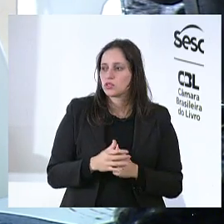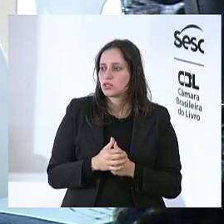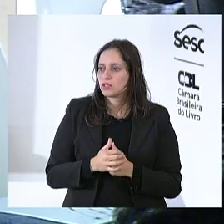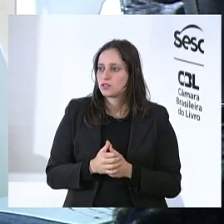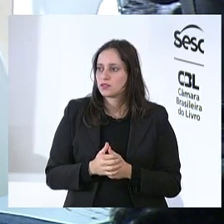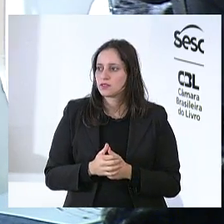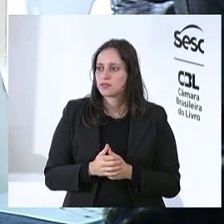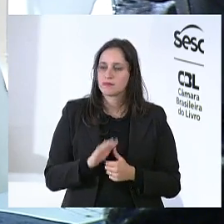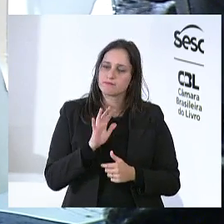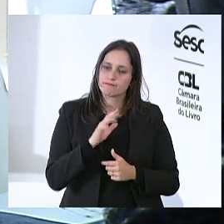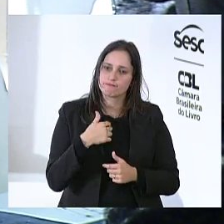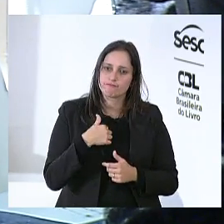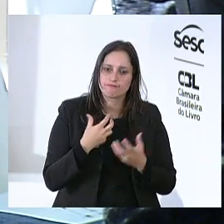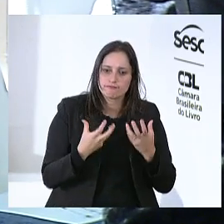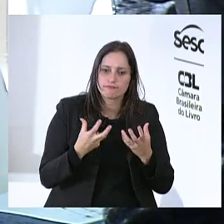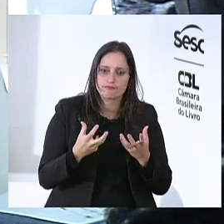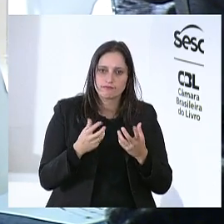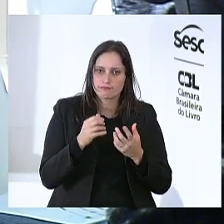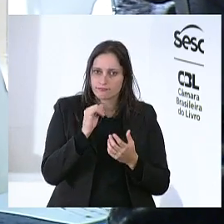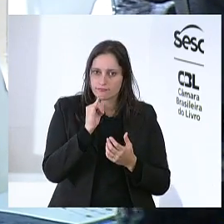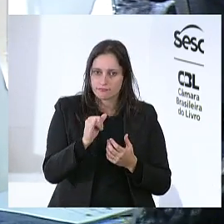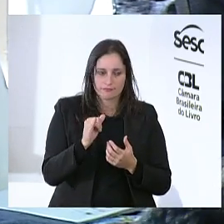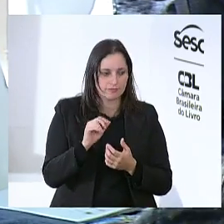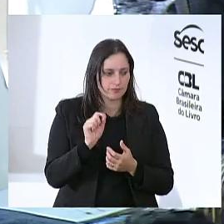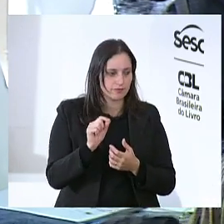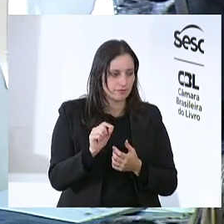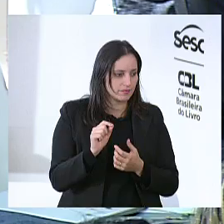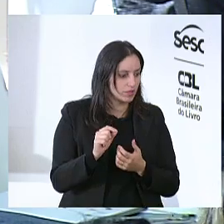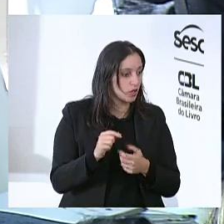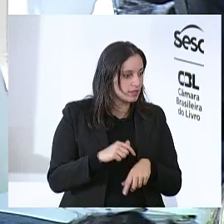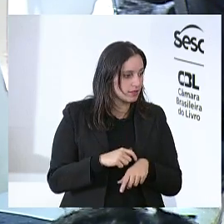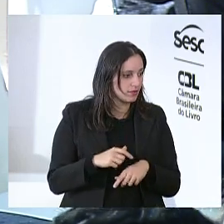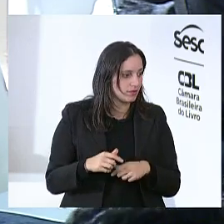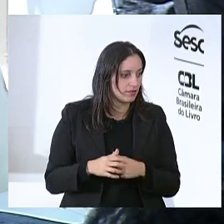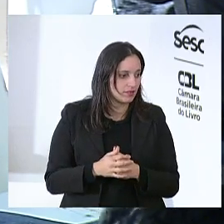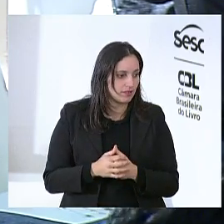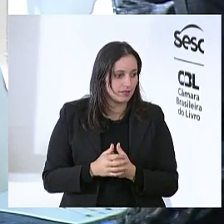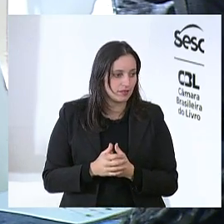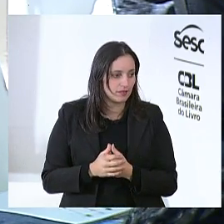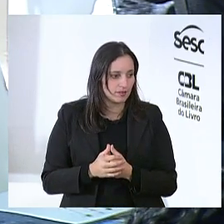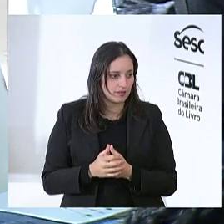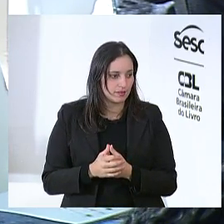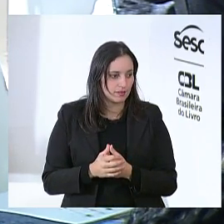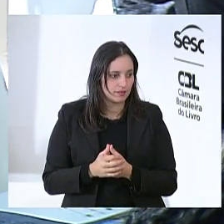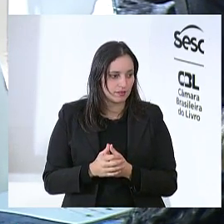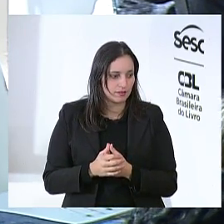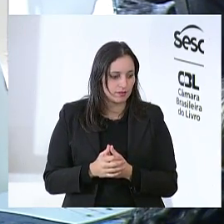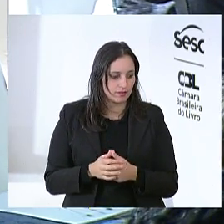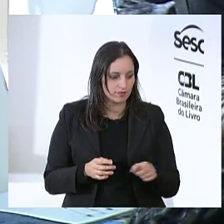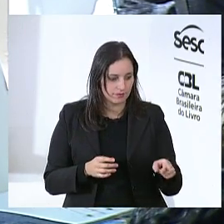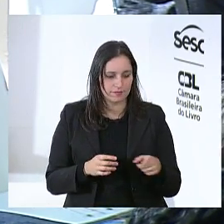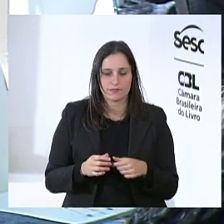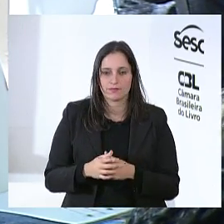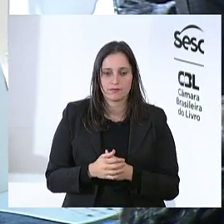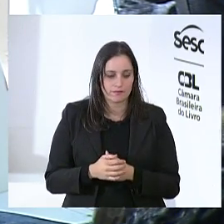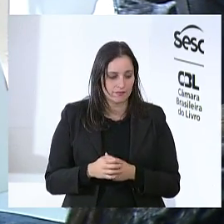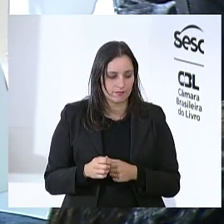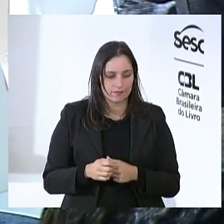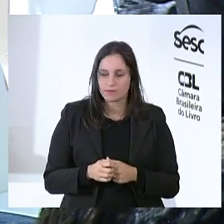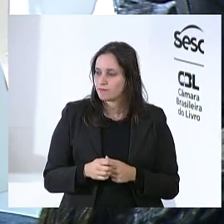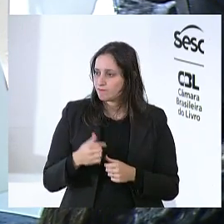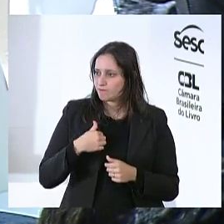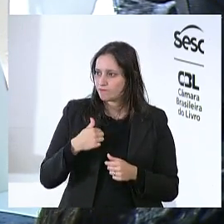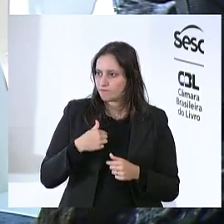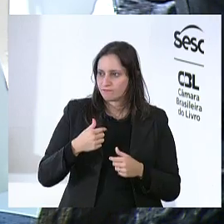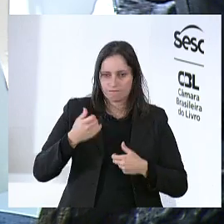de dizer exatamente sobre isso, professor. Essa palavra mágica, corrupção. Sem querer politizar o debate,